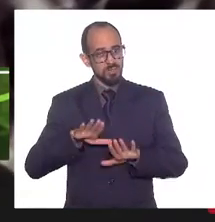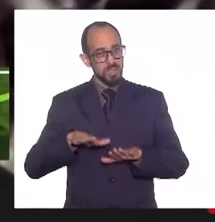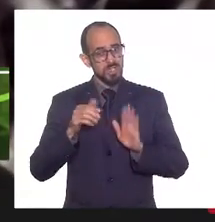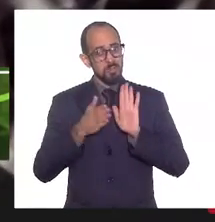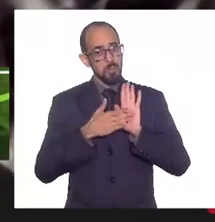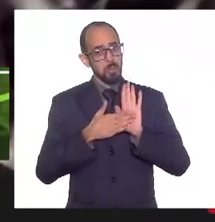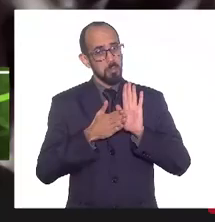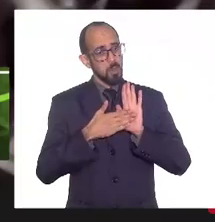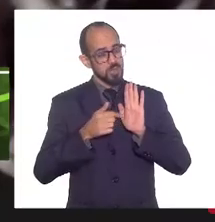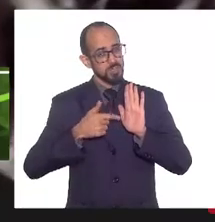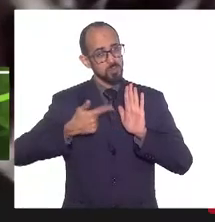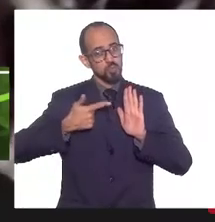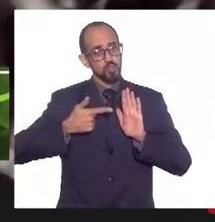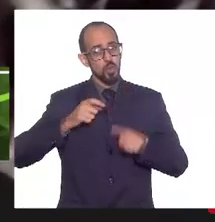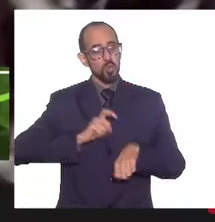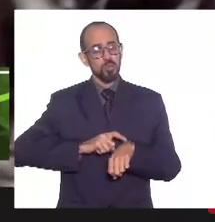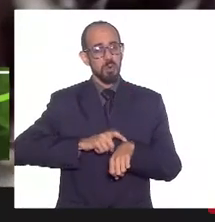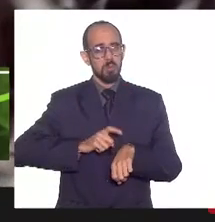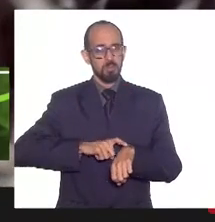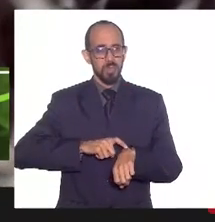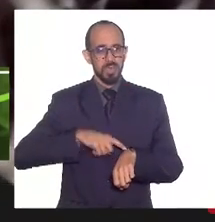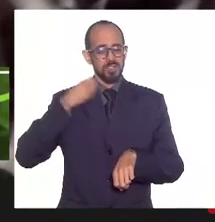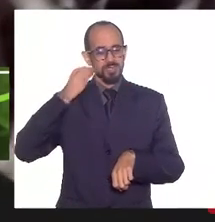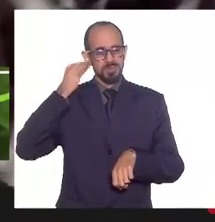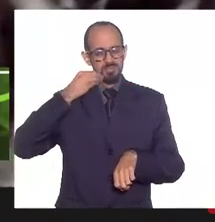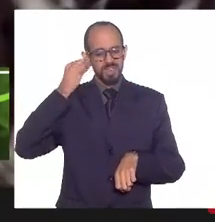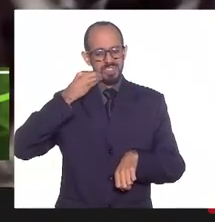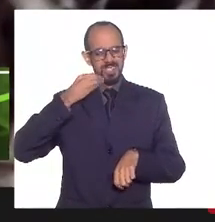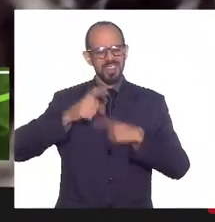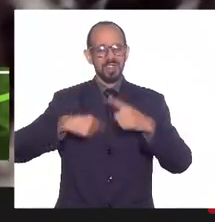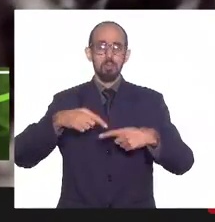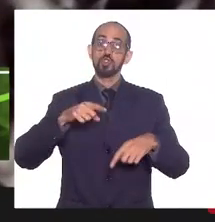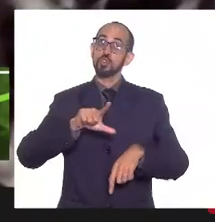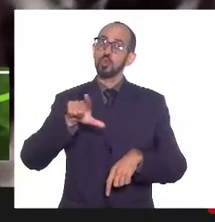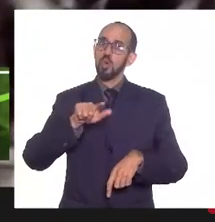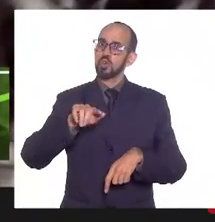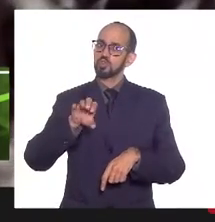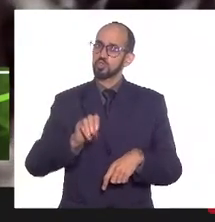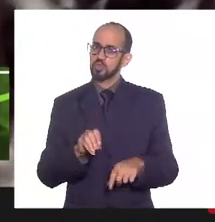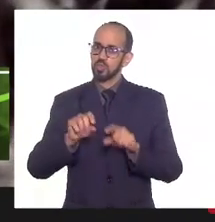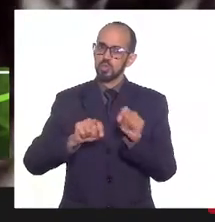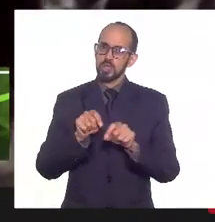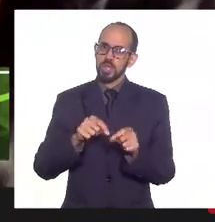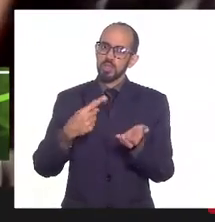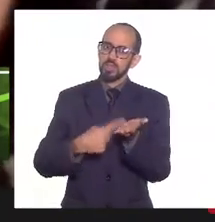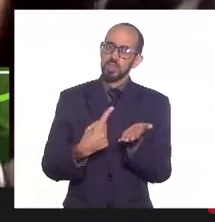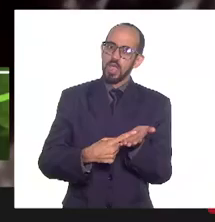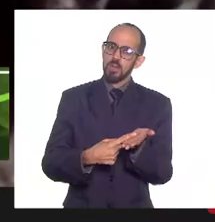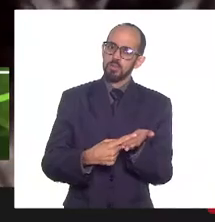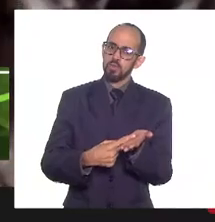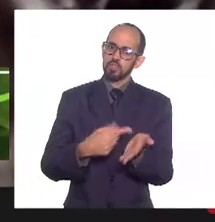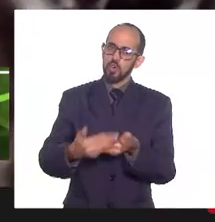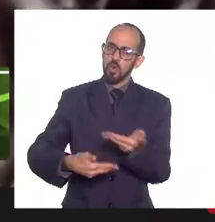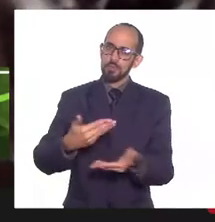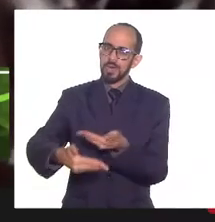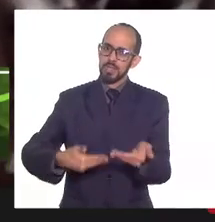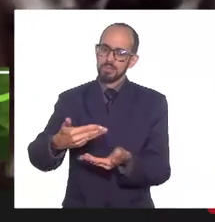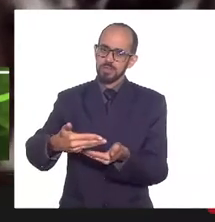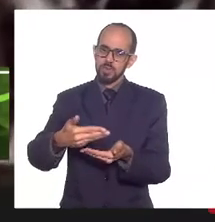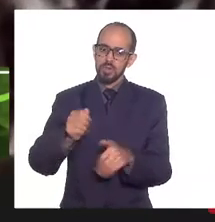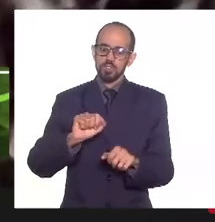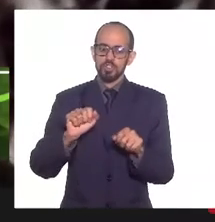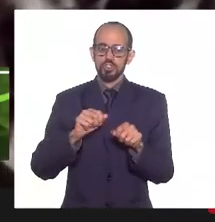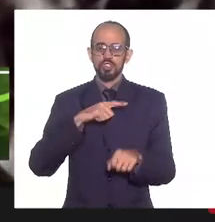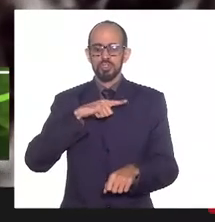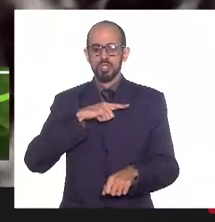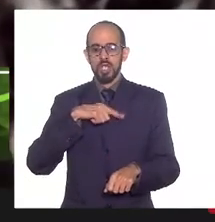passar para um segundo momento de experimentação e depois claro termo de cooperação nós temos feito por exemplo né agora com a